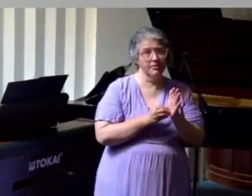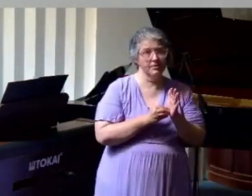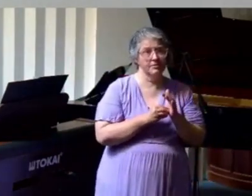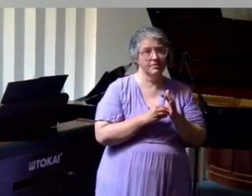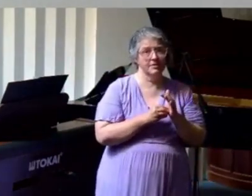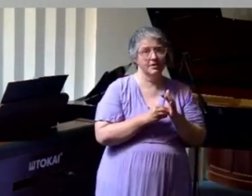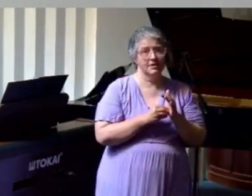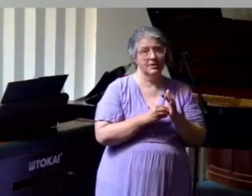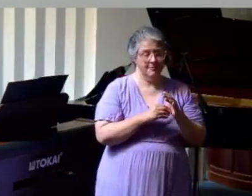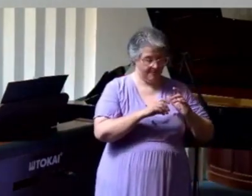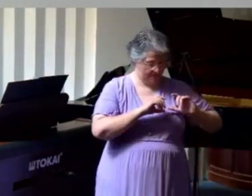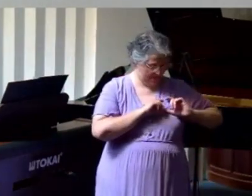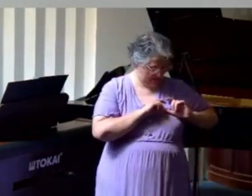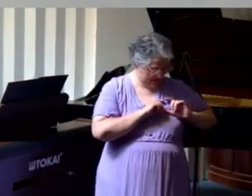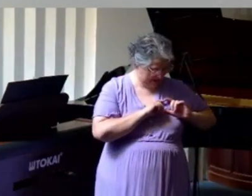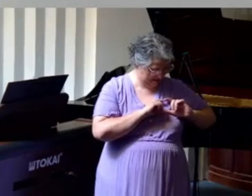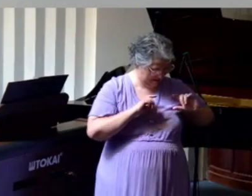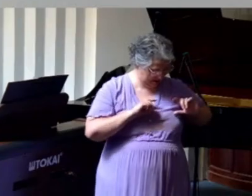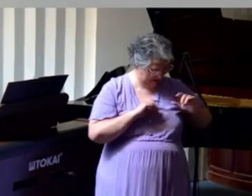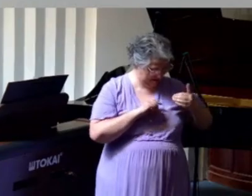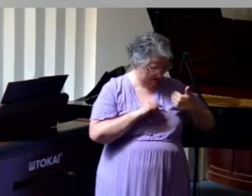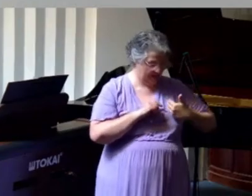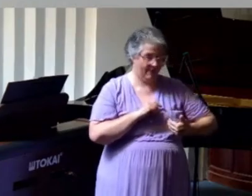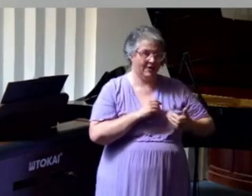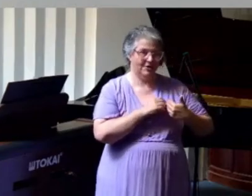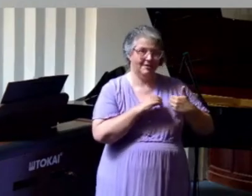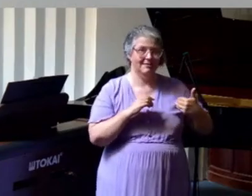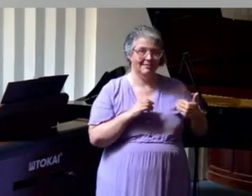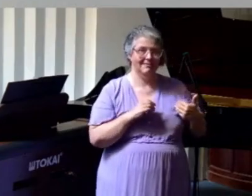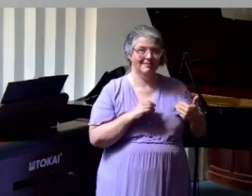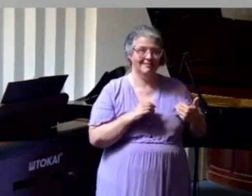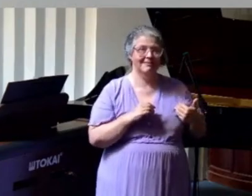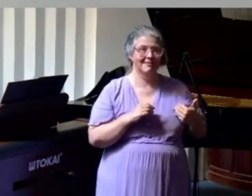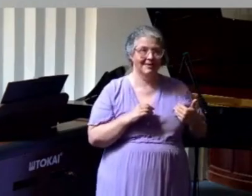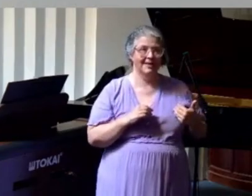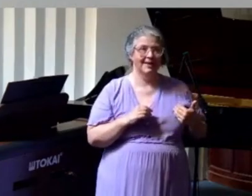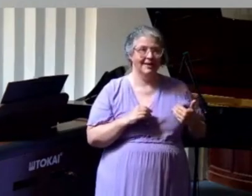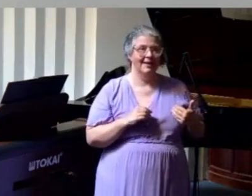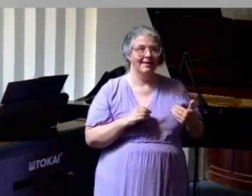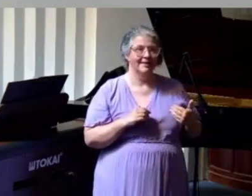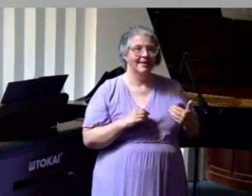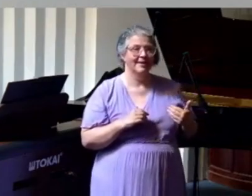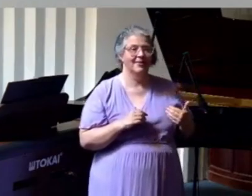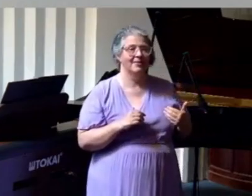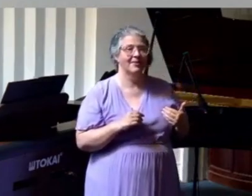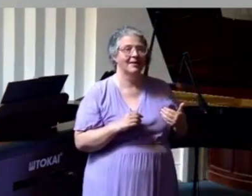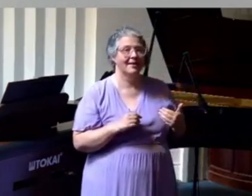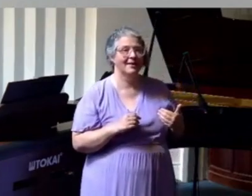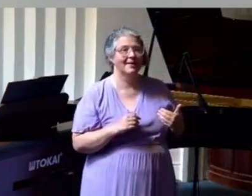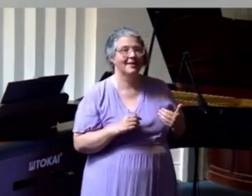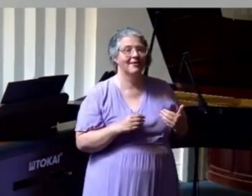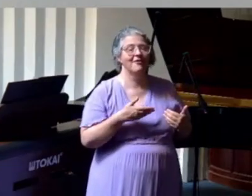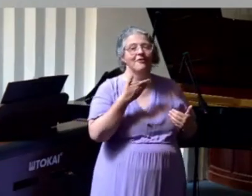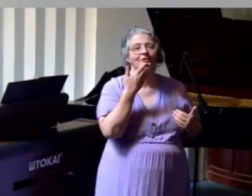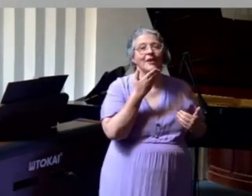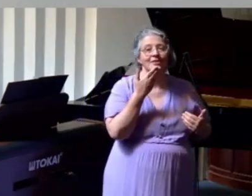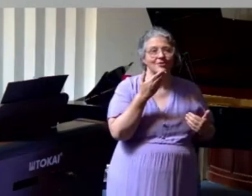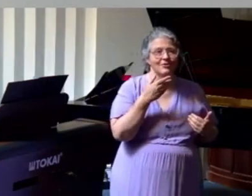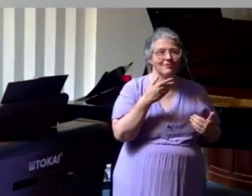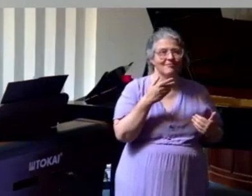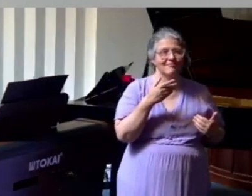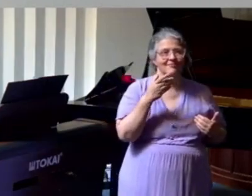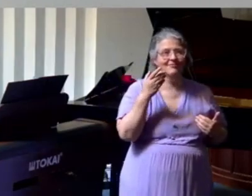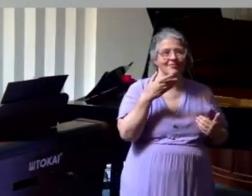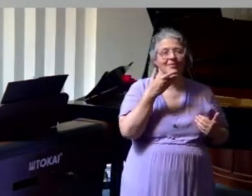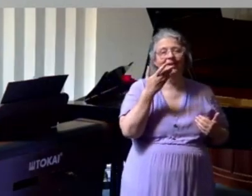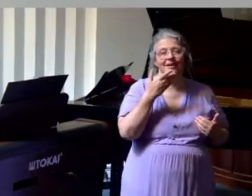dividido, a tendência é se afastar de Deus. Aconteceu aqui. Aconteceu com Joás. João